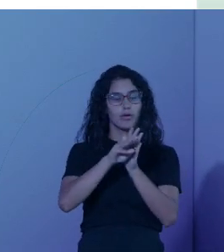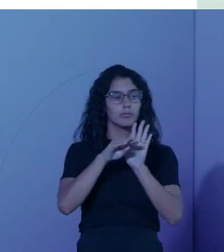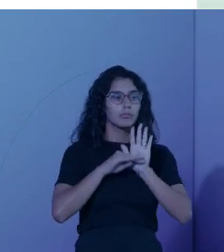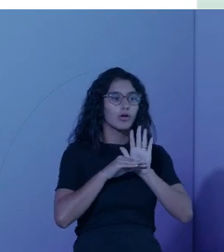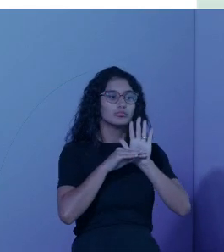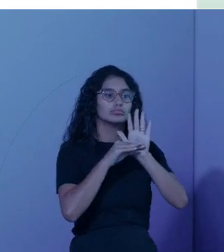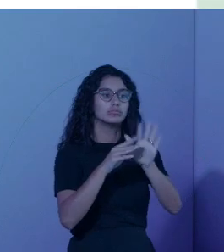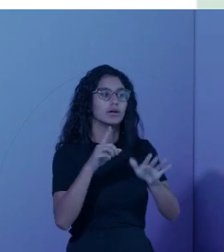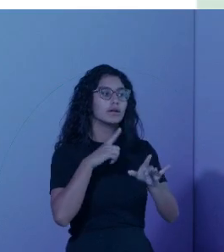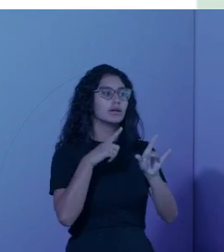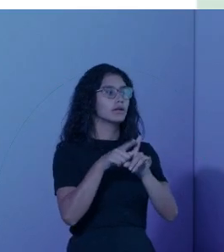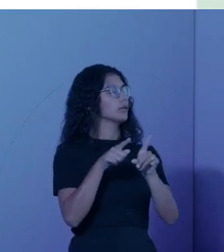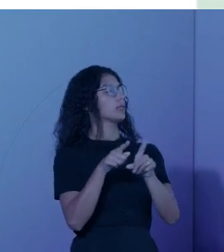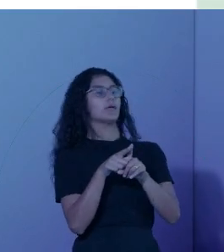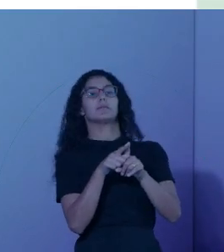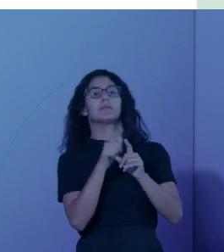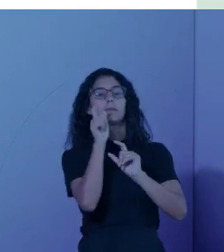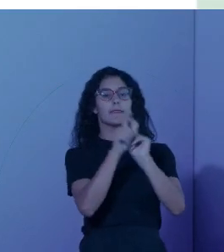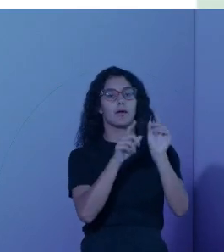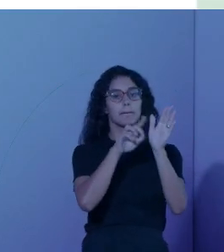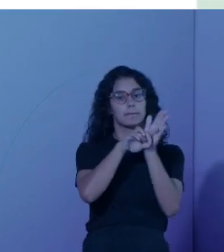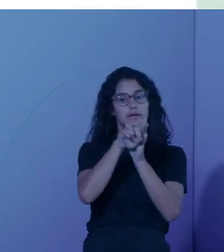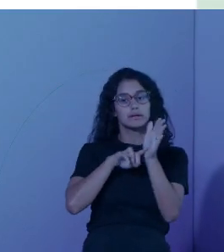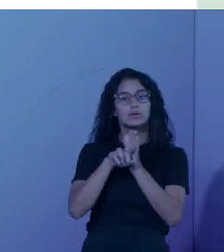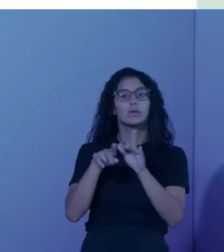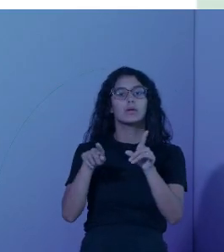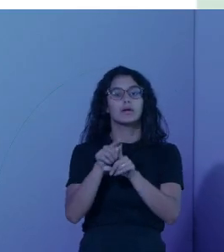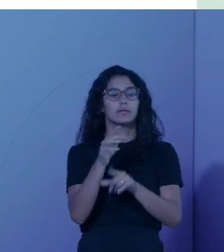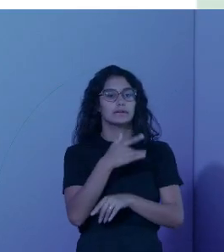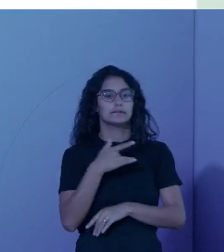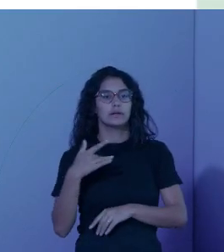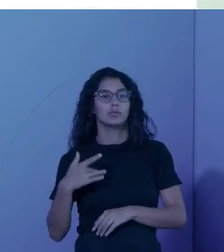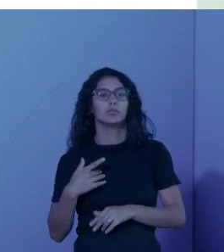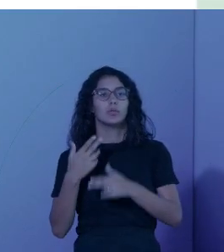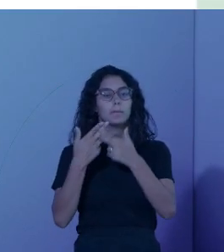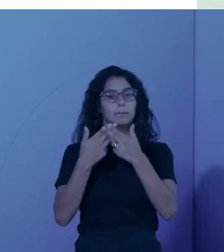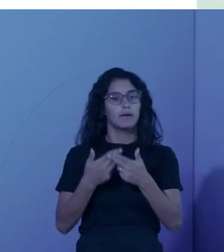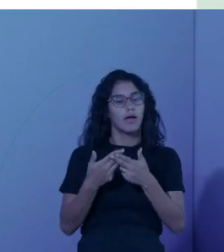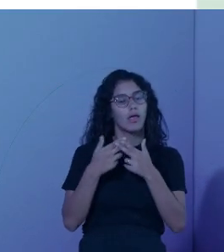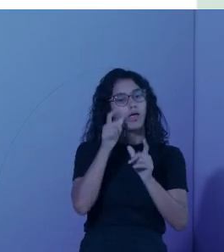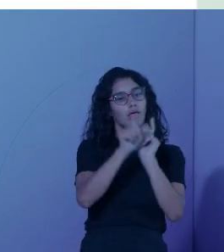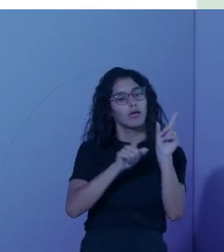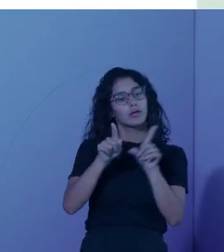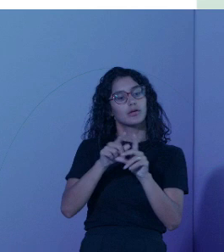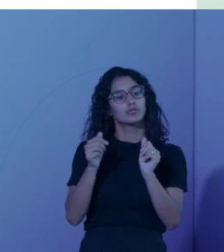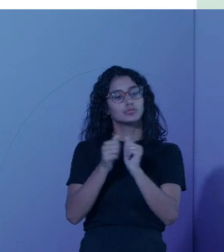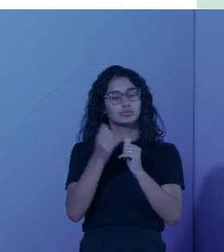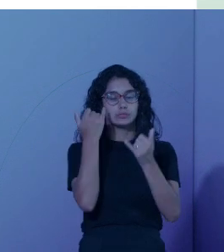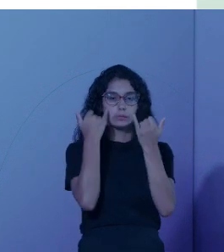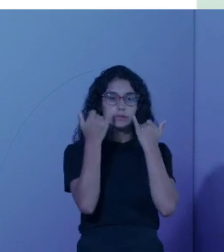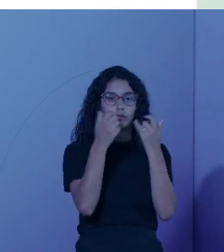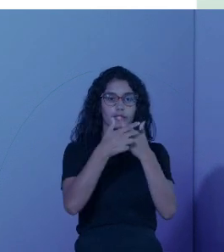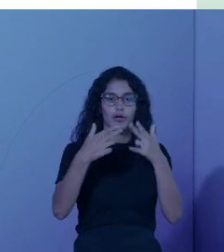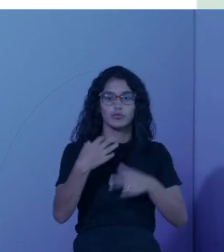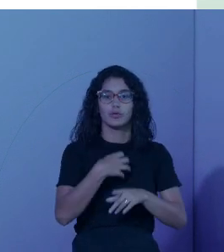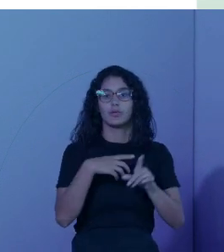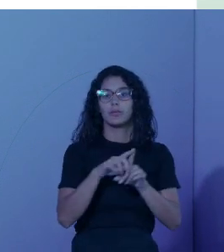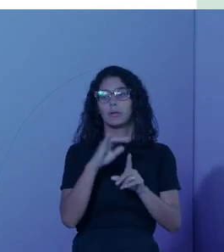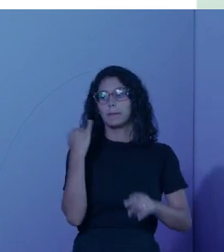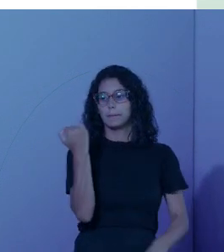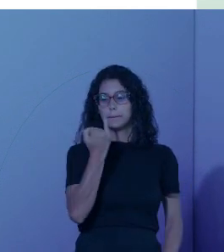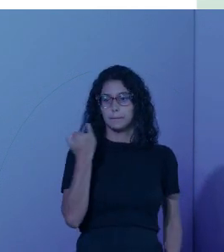ajudar fornecedores, pesquisadores em saúde, pacientes, a coletar informações de uma forma